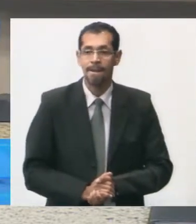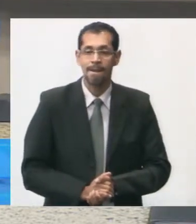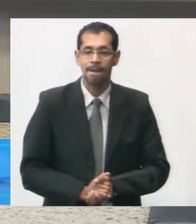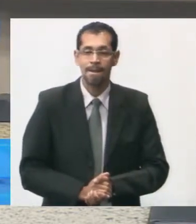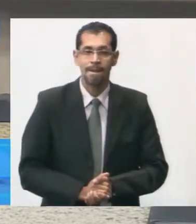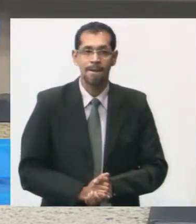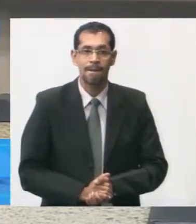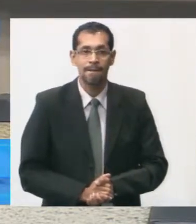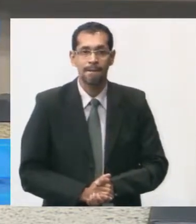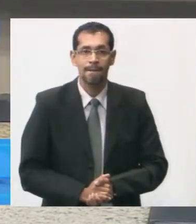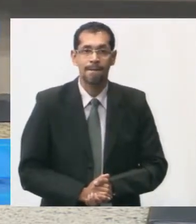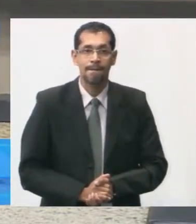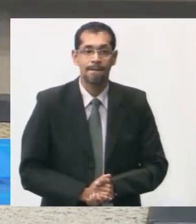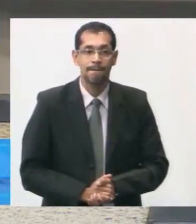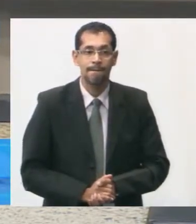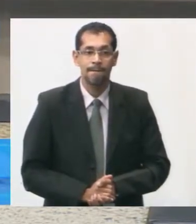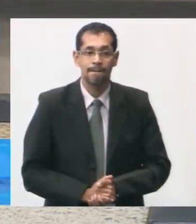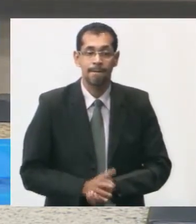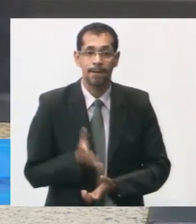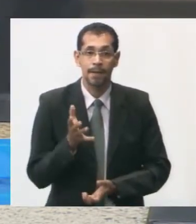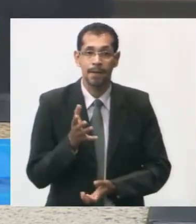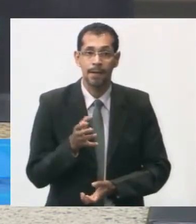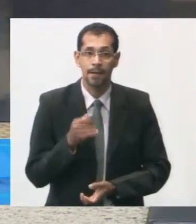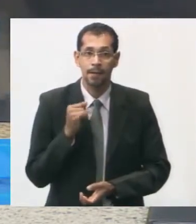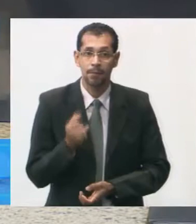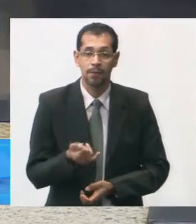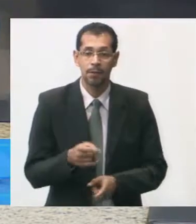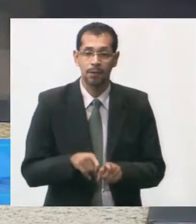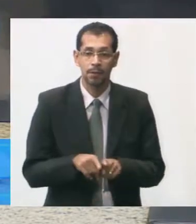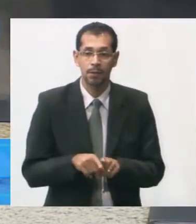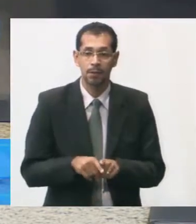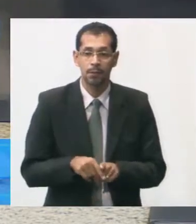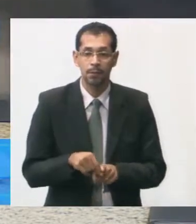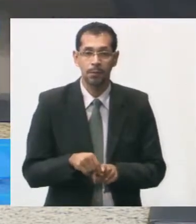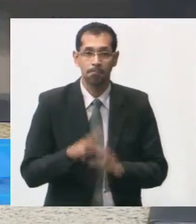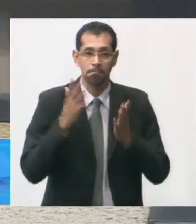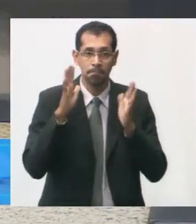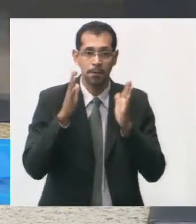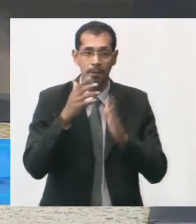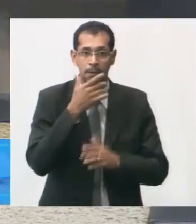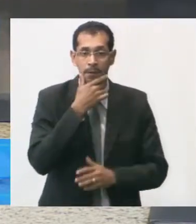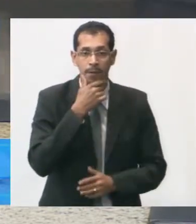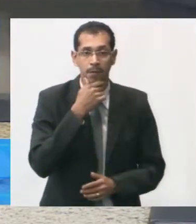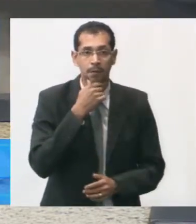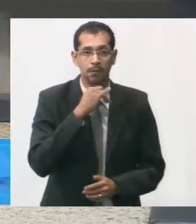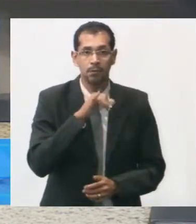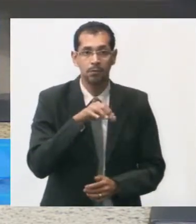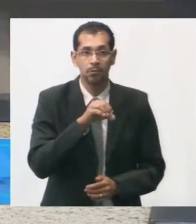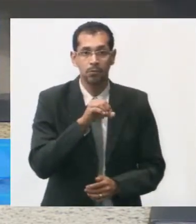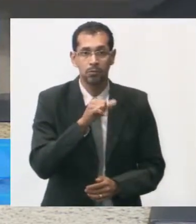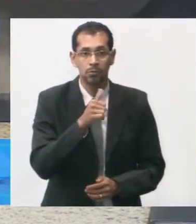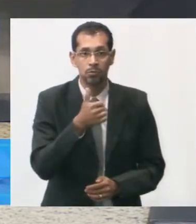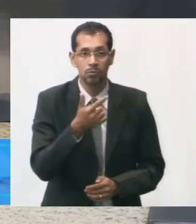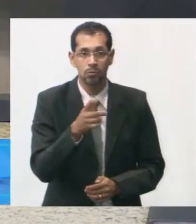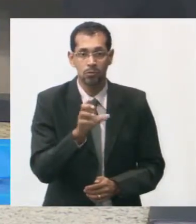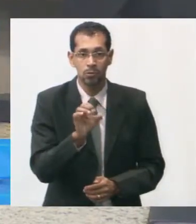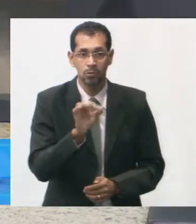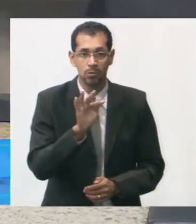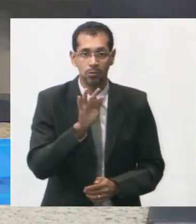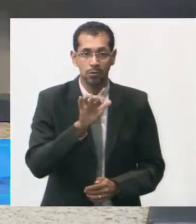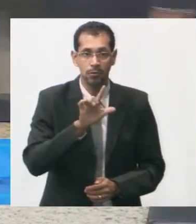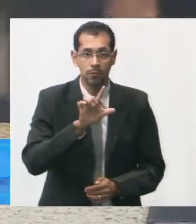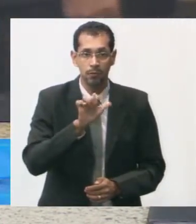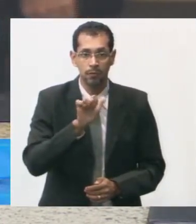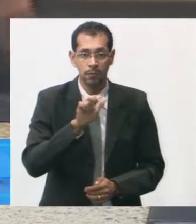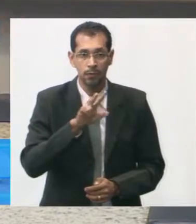Quero também aproveitar aqui para dar os parabéns ao João Flávio. Foi eleito, né, líder comunitário do bairro Bonfim.